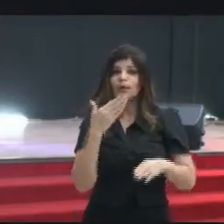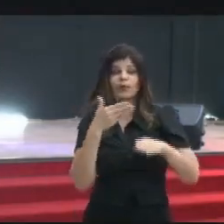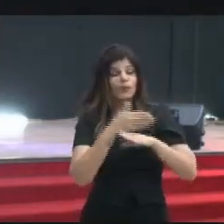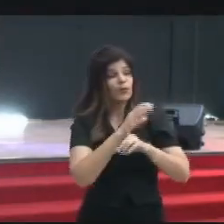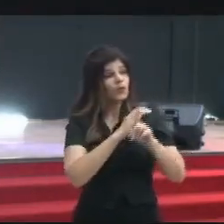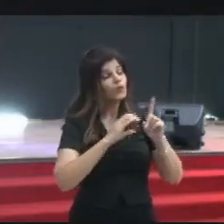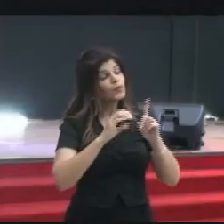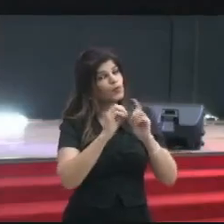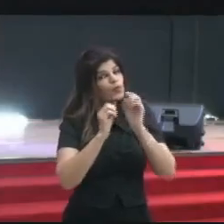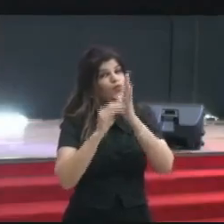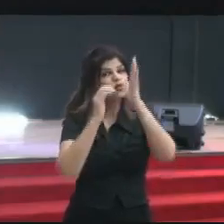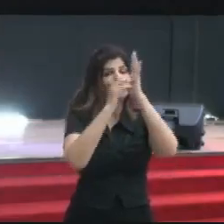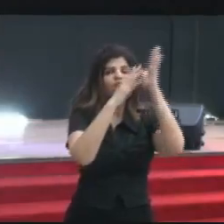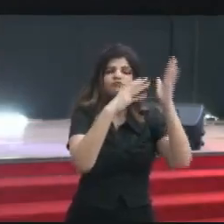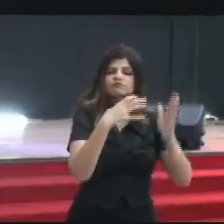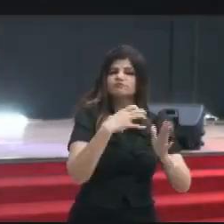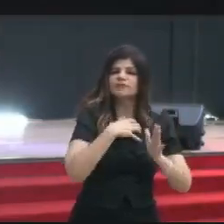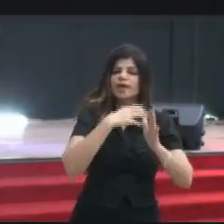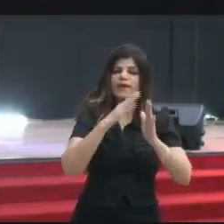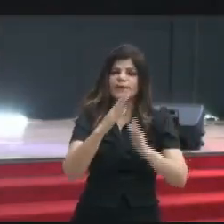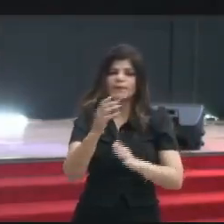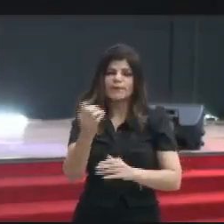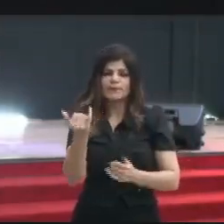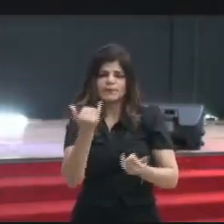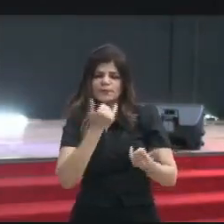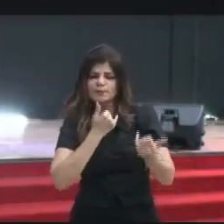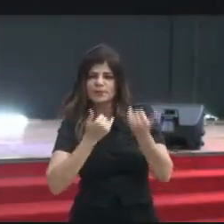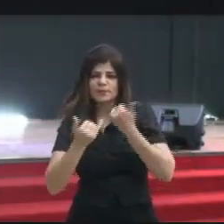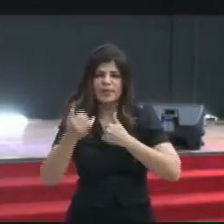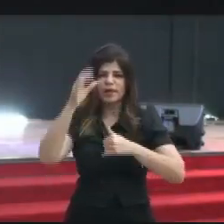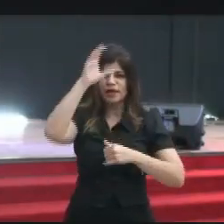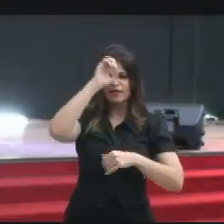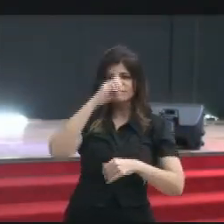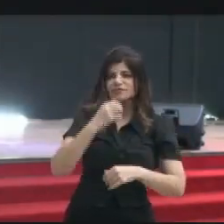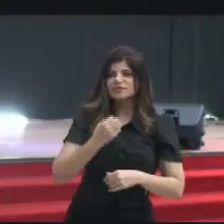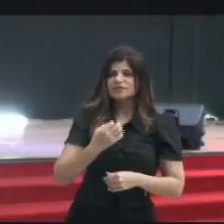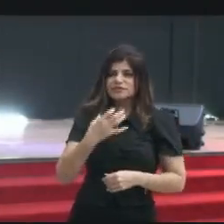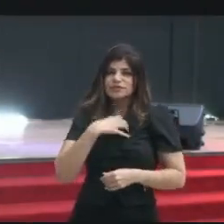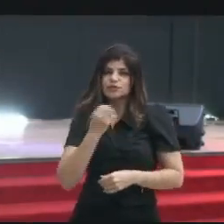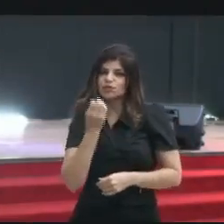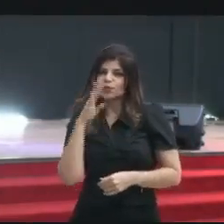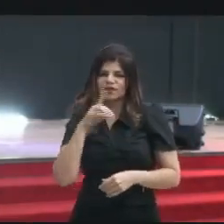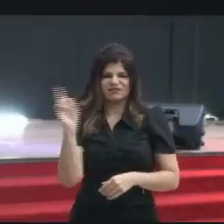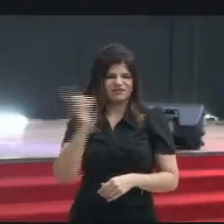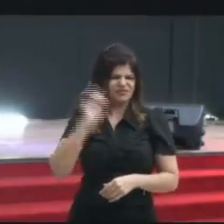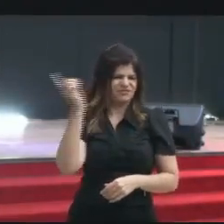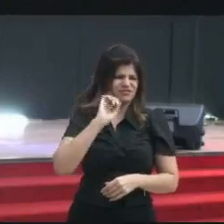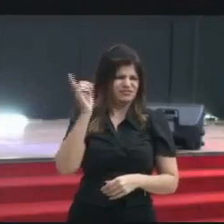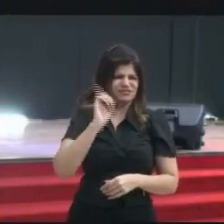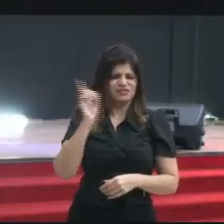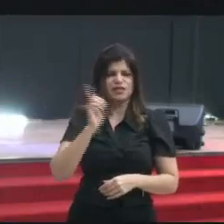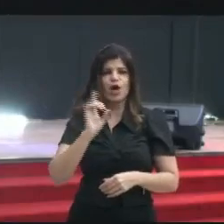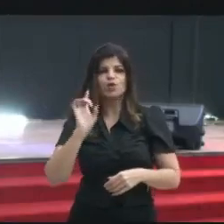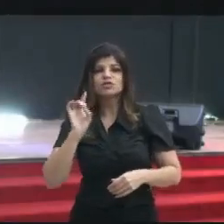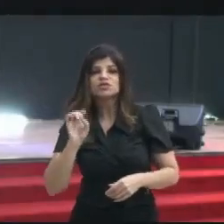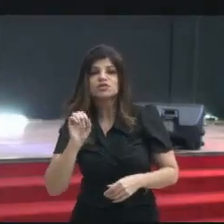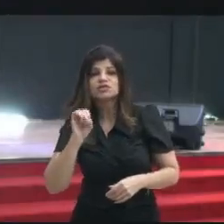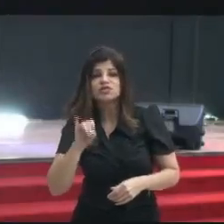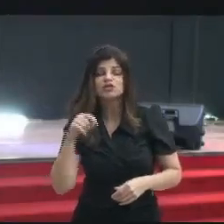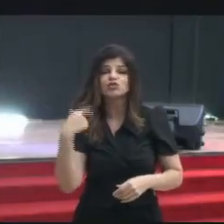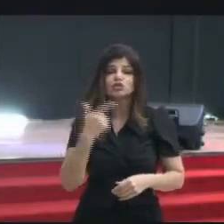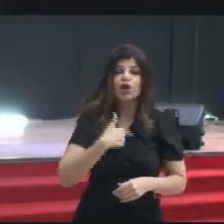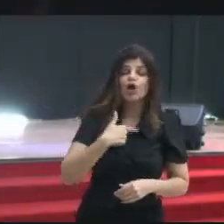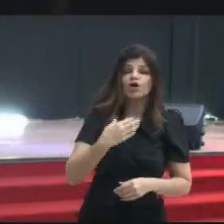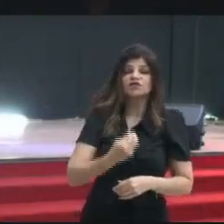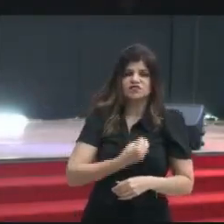bom louvor, tem uma palavra, então eu me sinto bem. Não é isso, querido. Se nós estamos